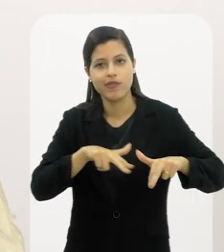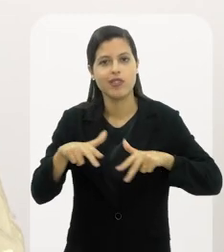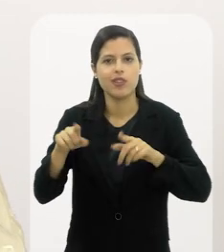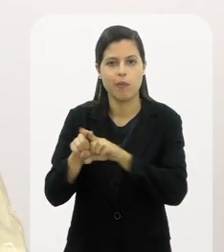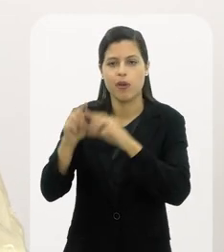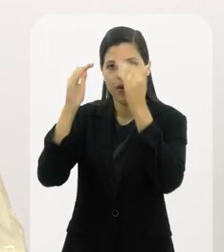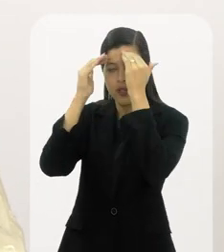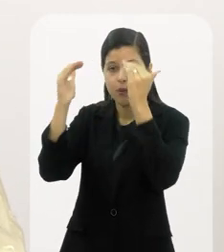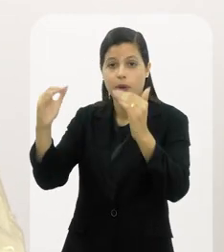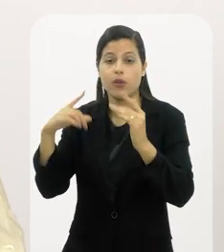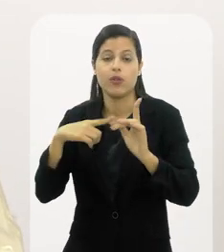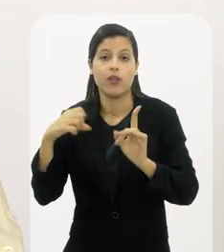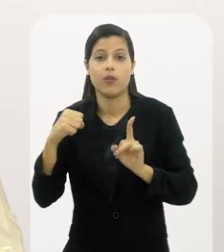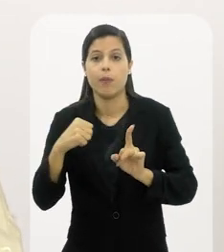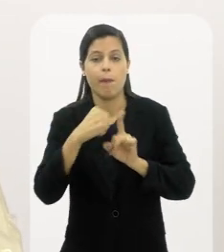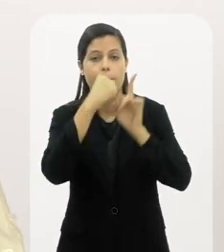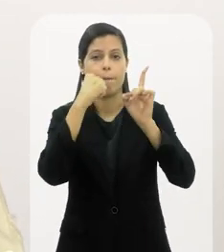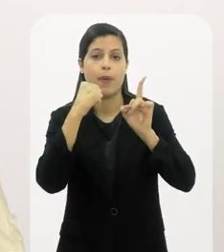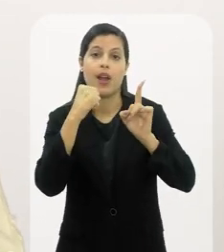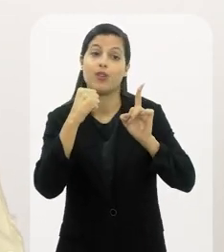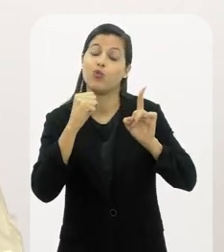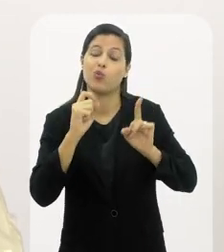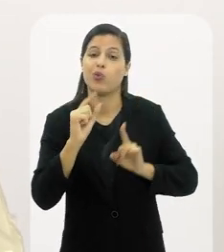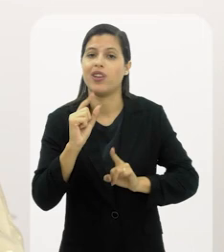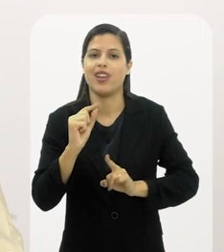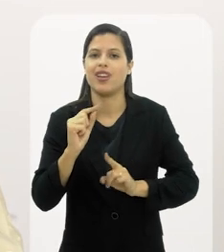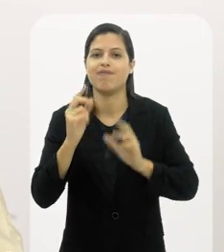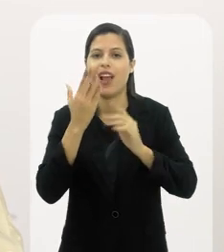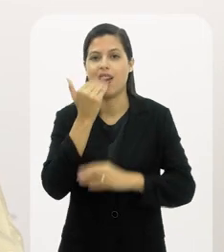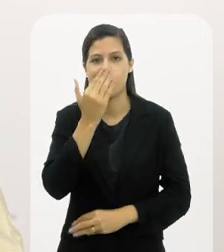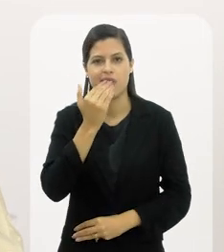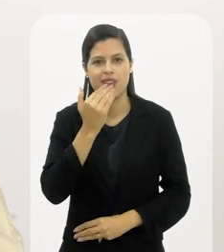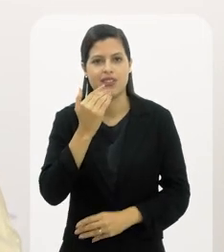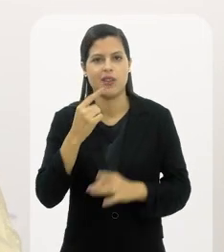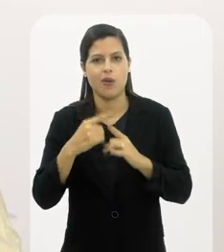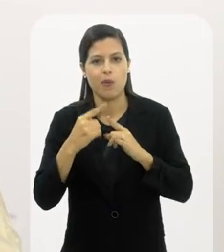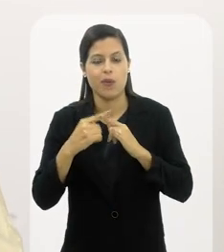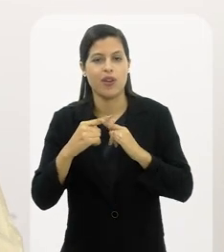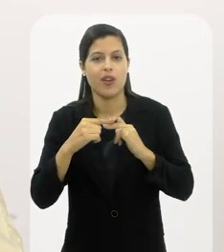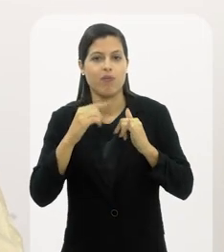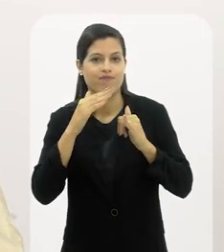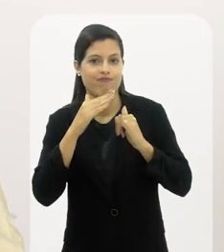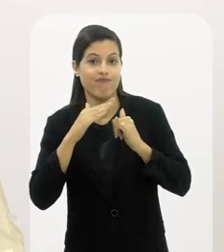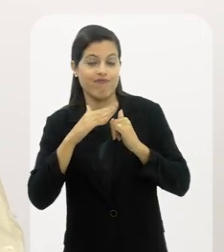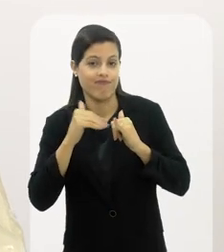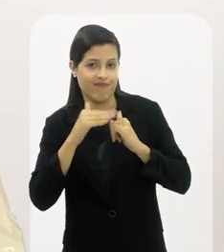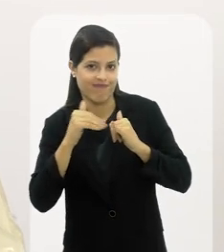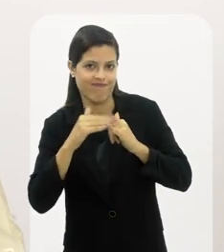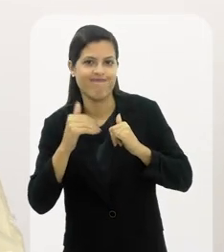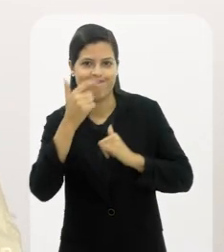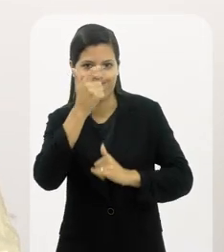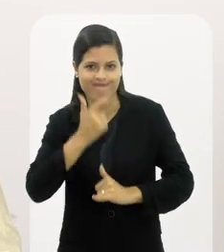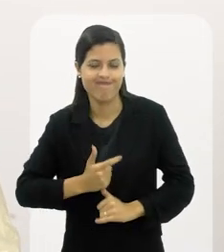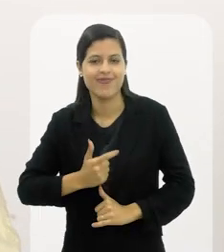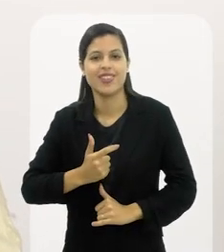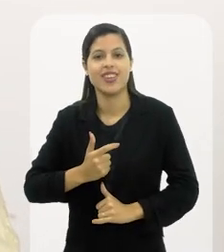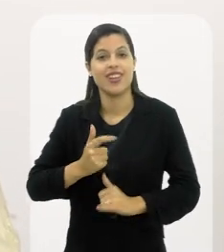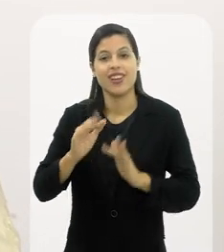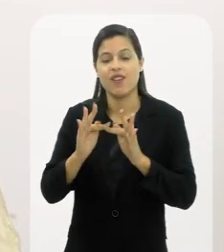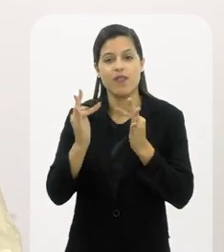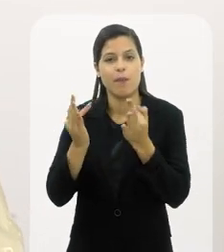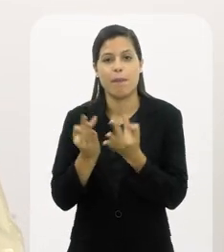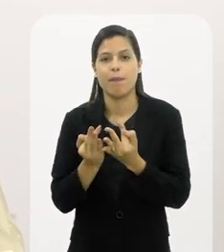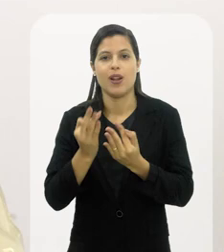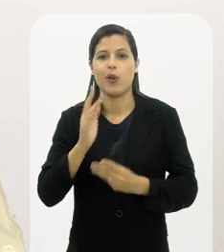né? Mas teve um impacto só com relação à alimentação, porque eu me tornei vegetariana. E a gente não é, e a